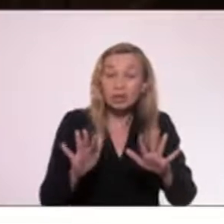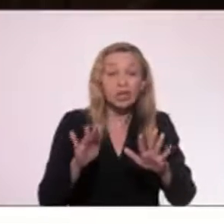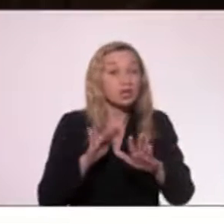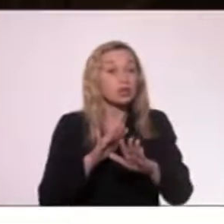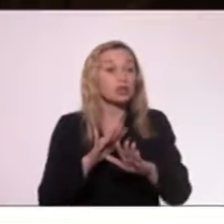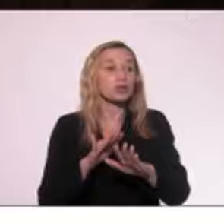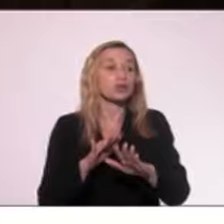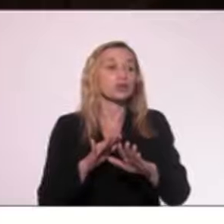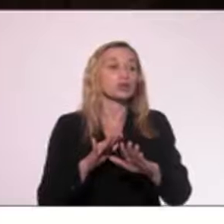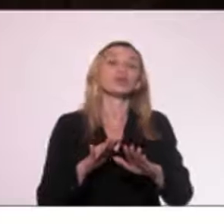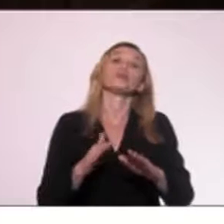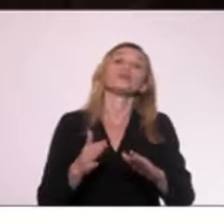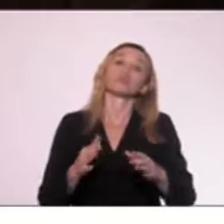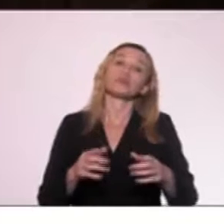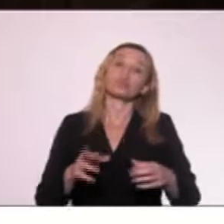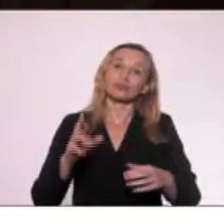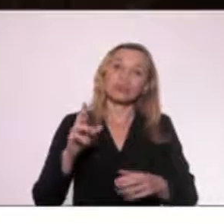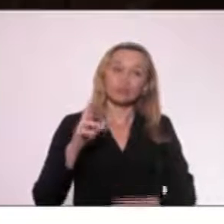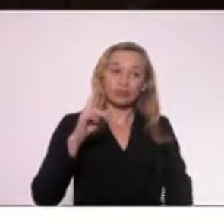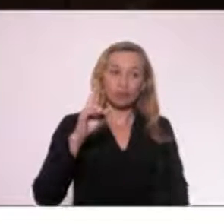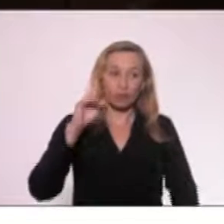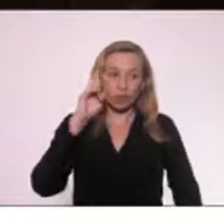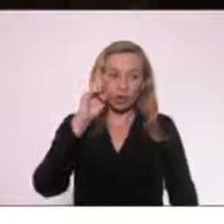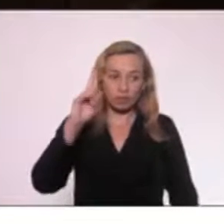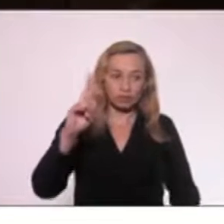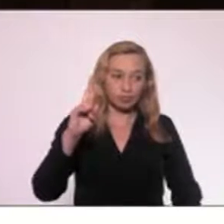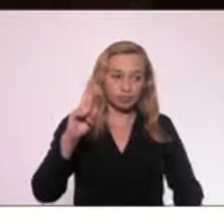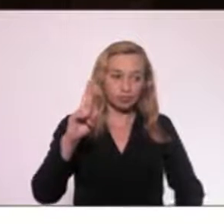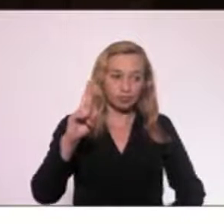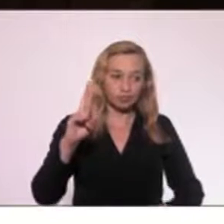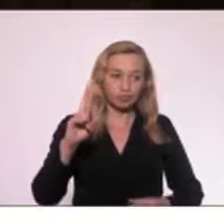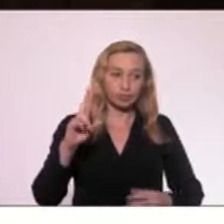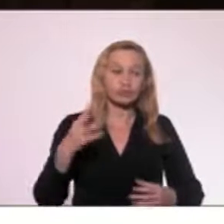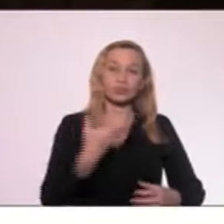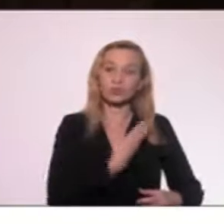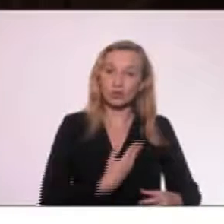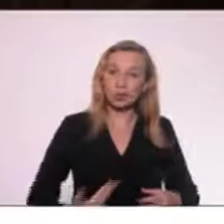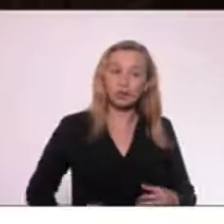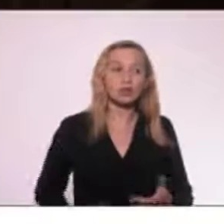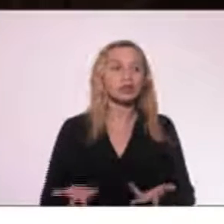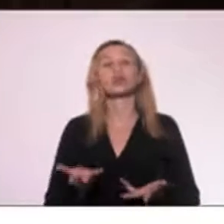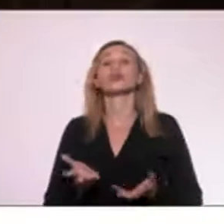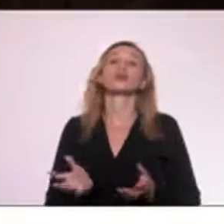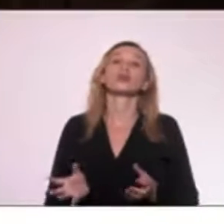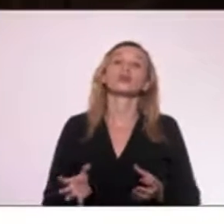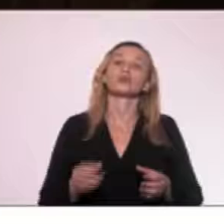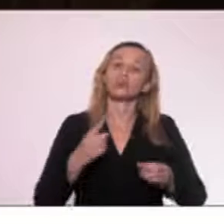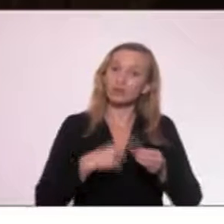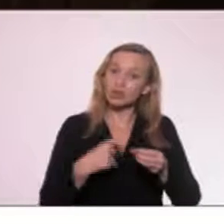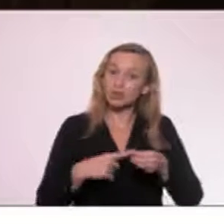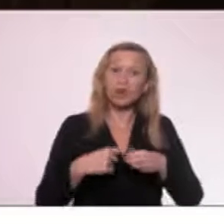autoridades municipais se preocupem com isso e não apenas